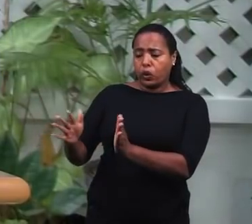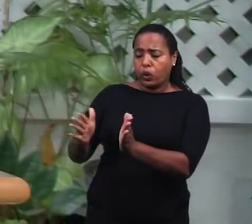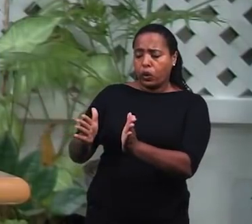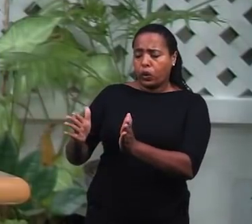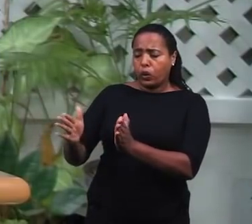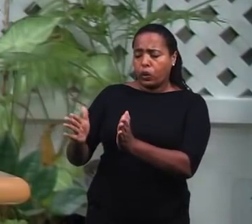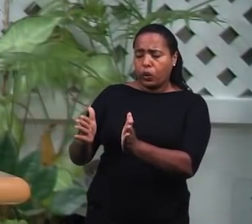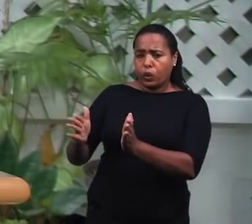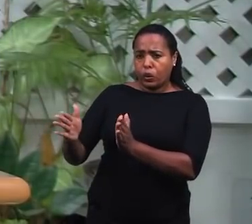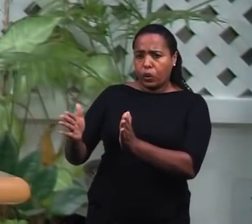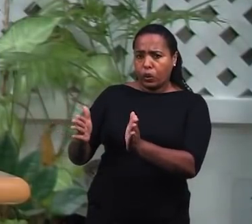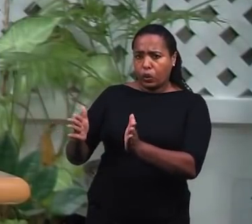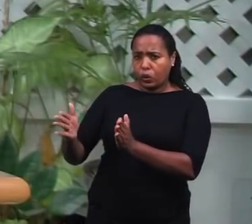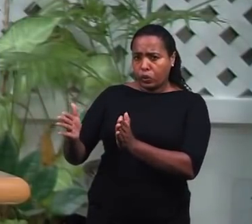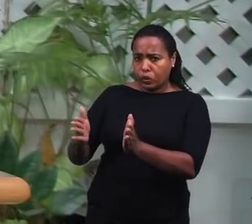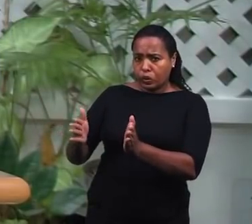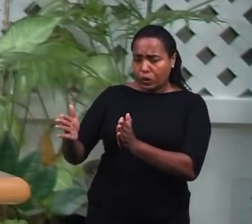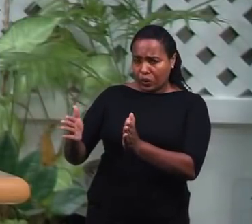desse período